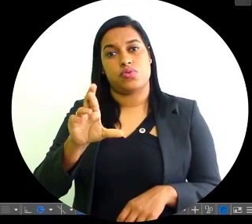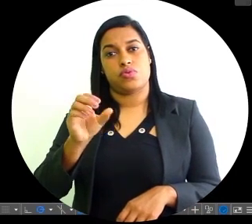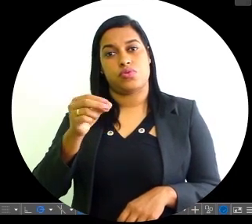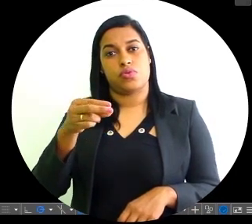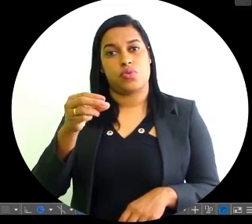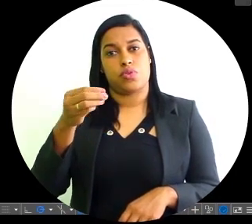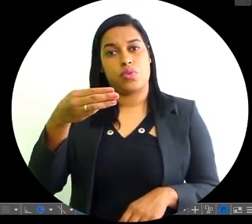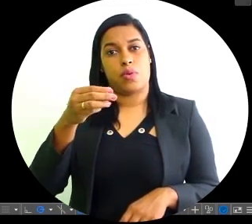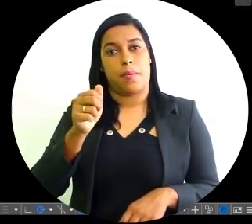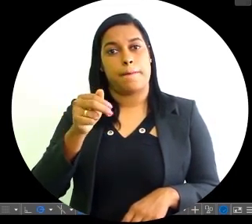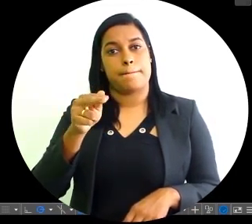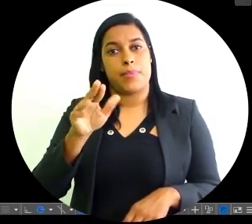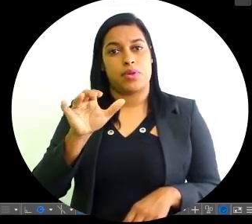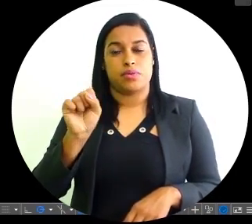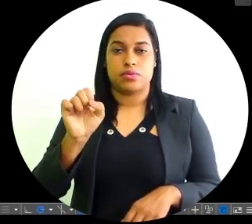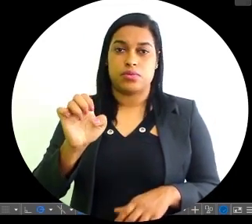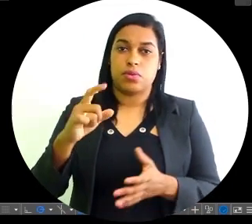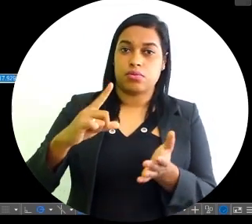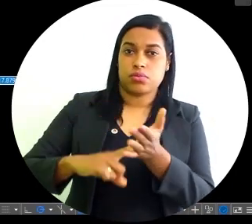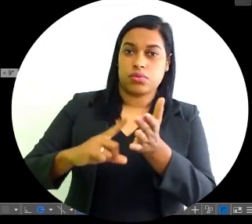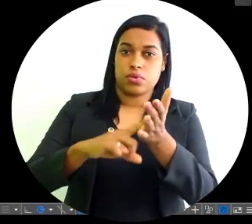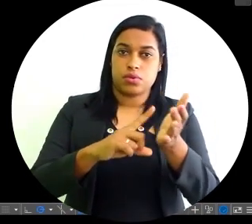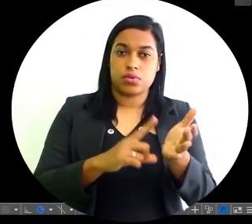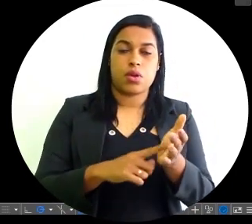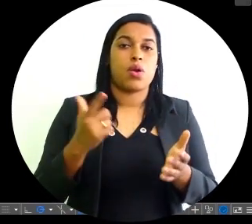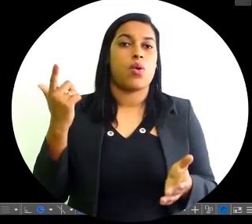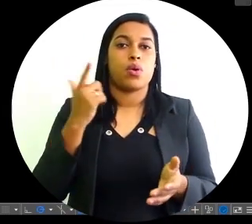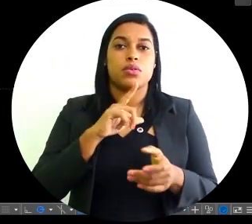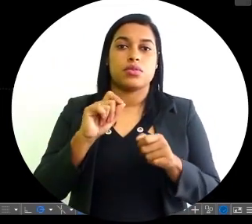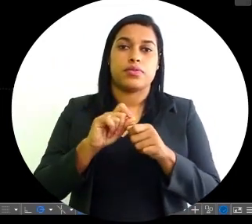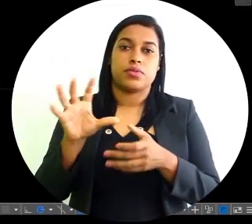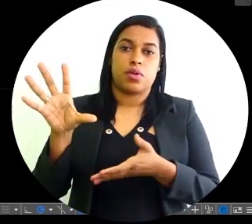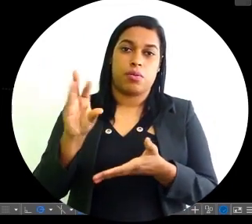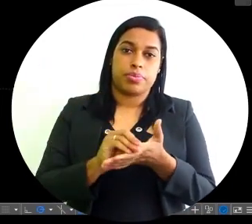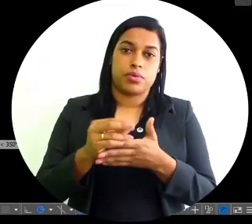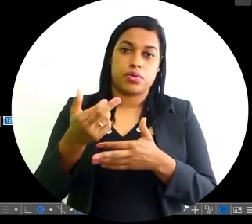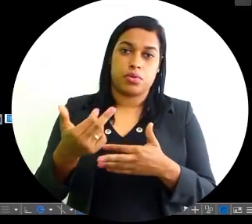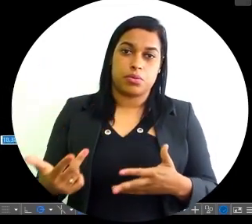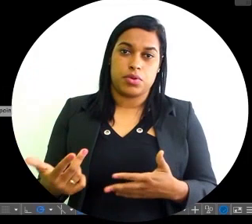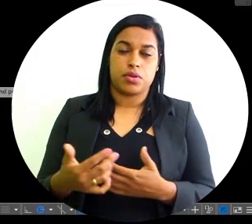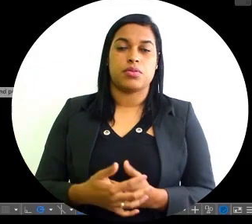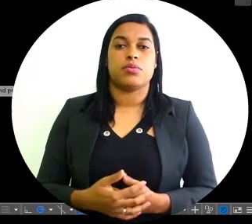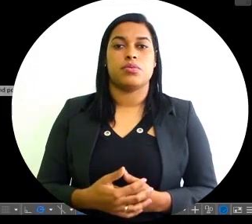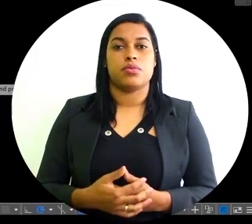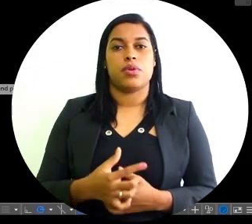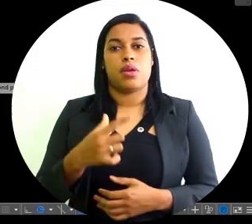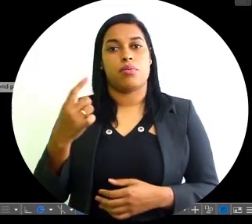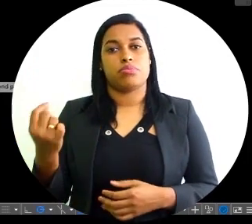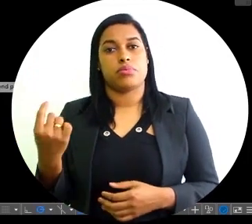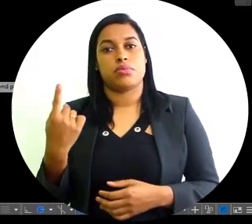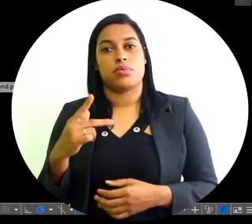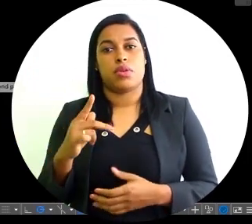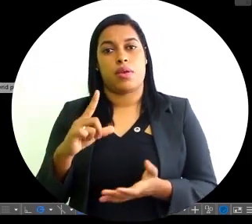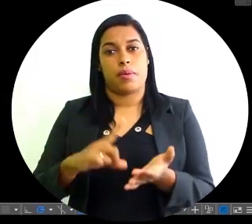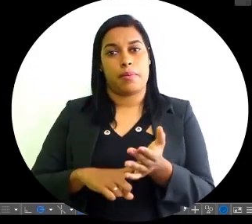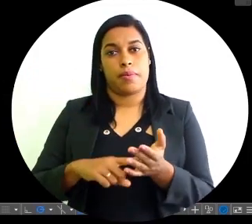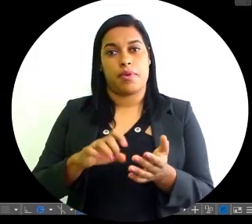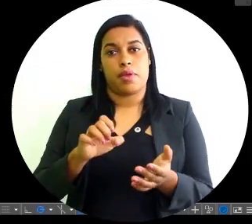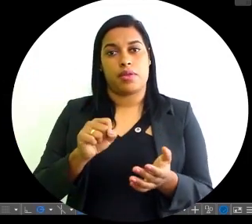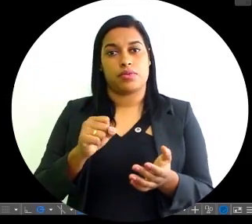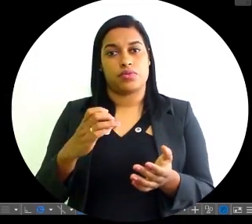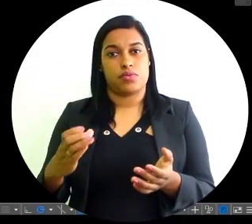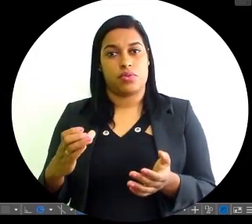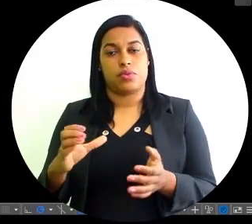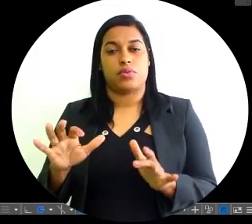do objeto. Então, onde eu clicar, eu consigo fazer uma cópia desse objeto. Para sair desse comando, é só clicar no botão ESC do